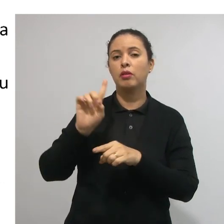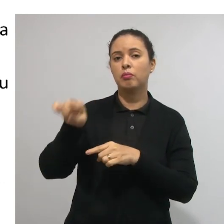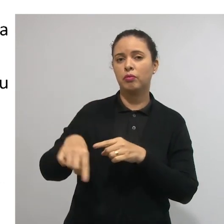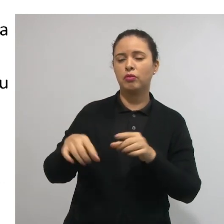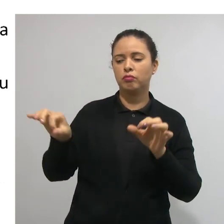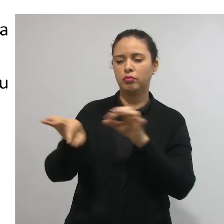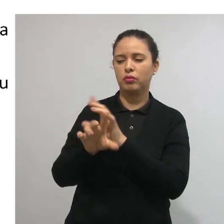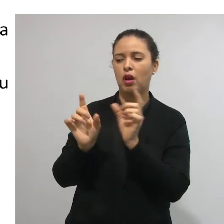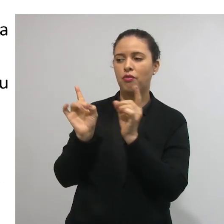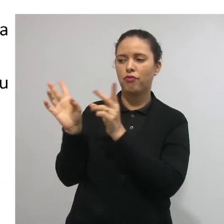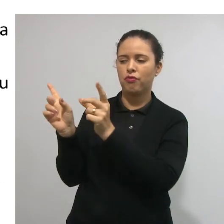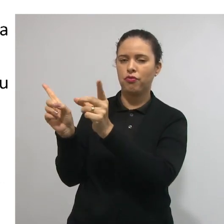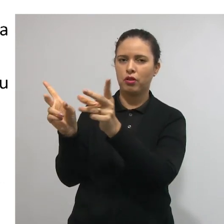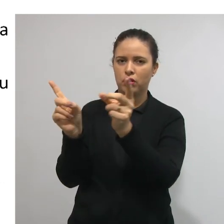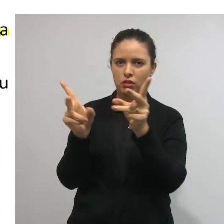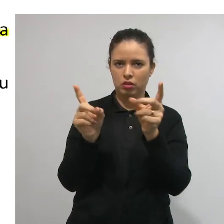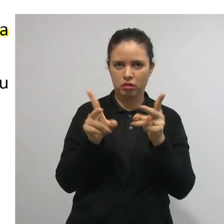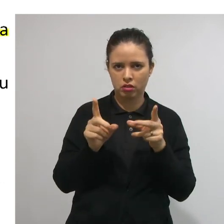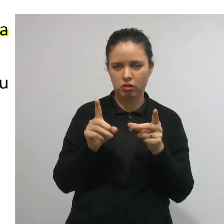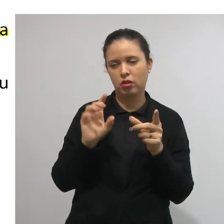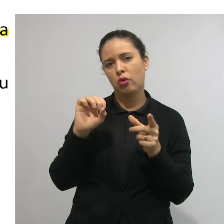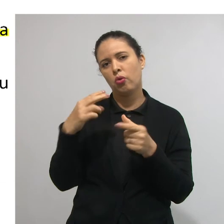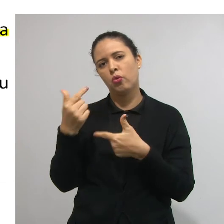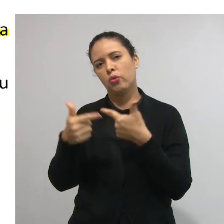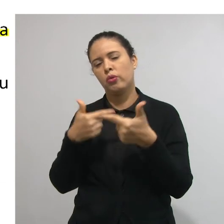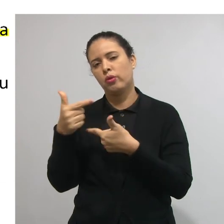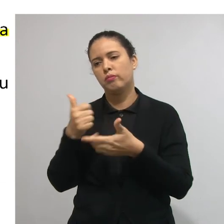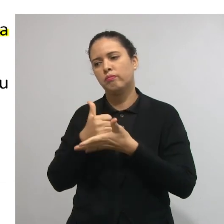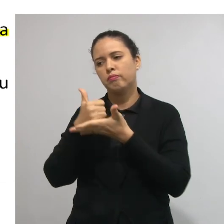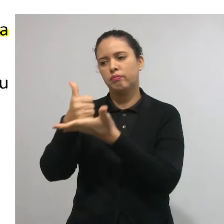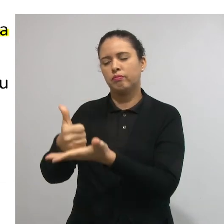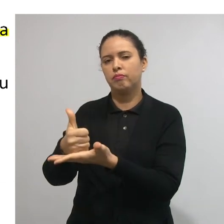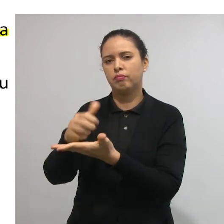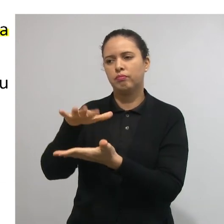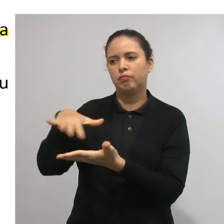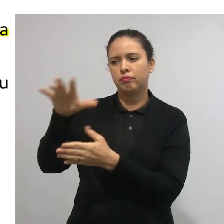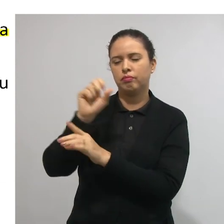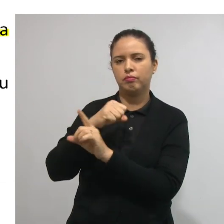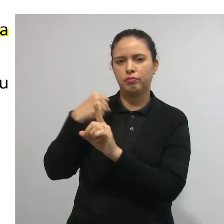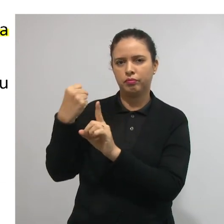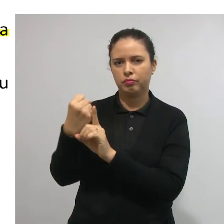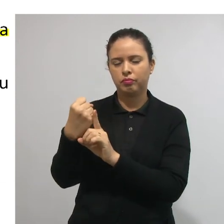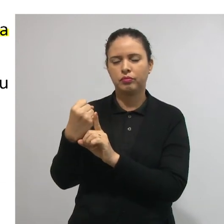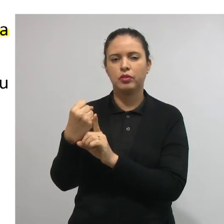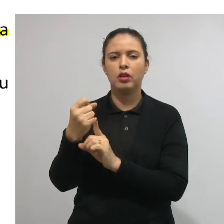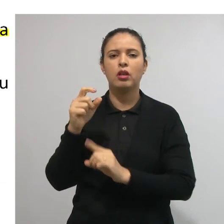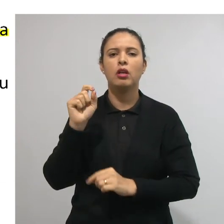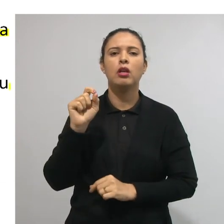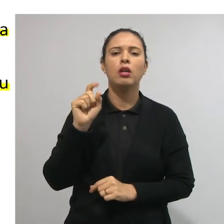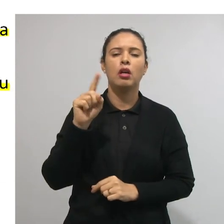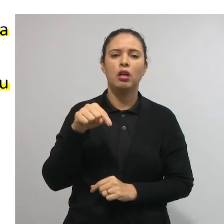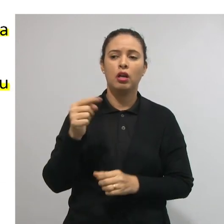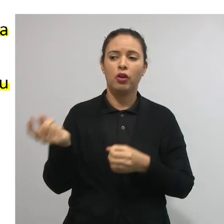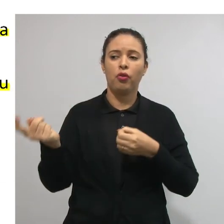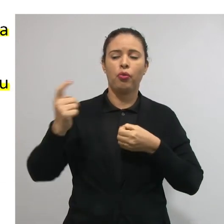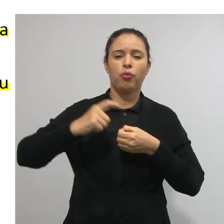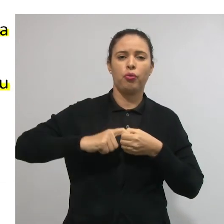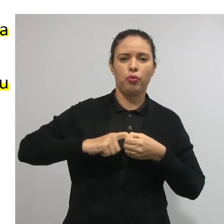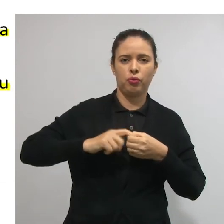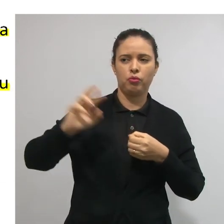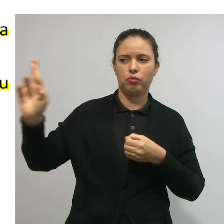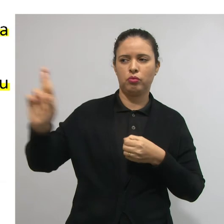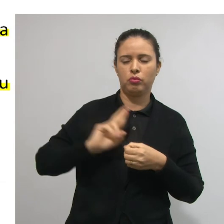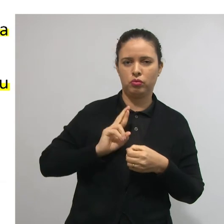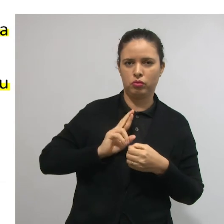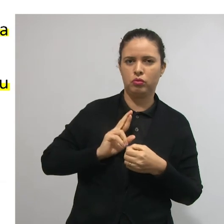de produtos. Neste, o produto ou serviço está pronto para o consumo. Um quarto componente é conhecido como feedback ou mesmo